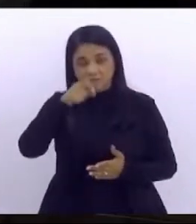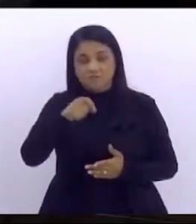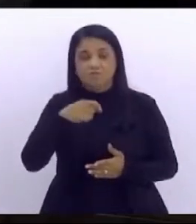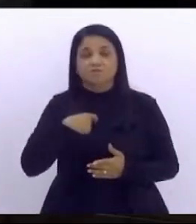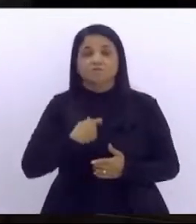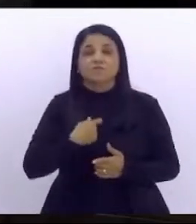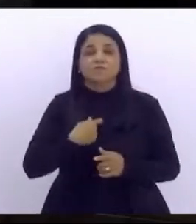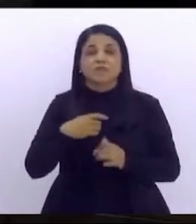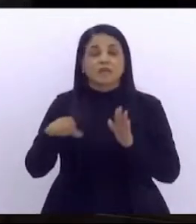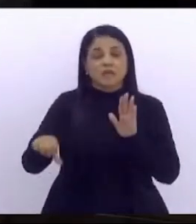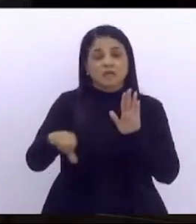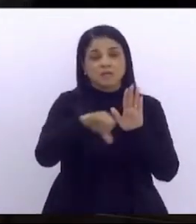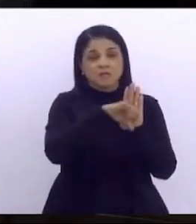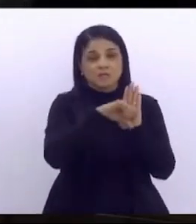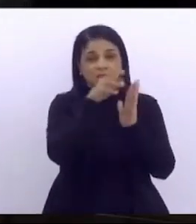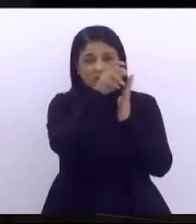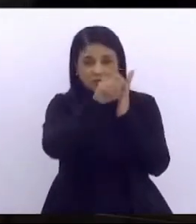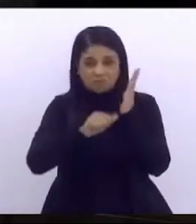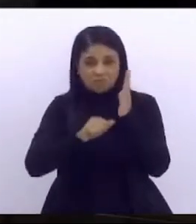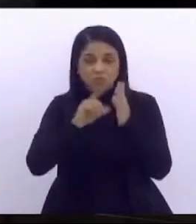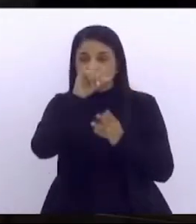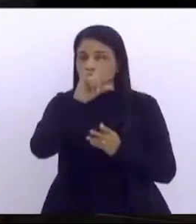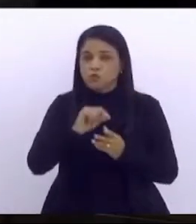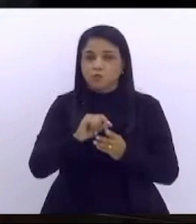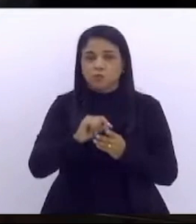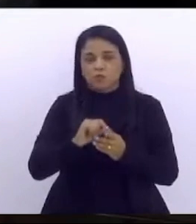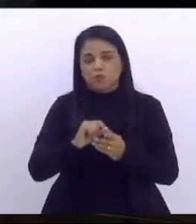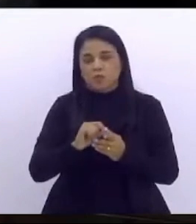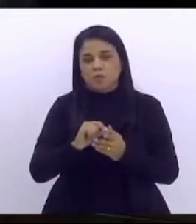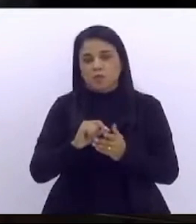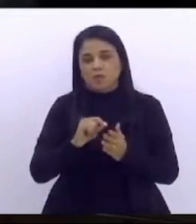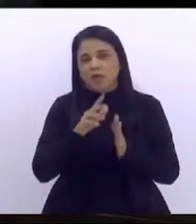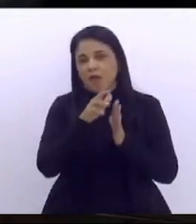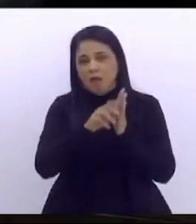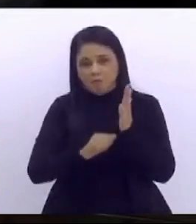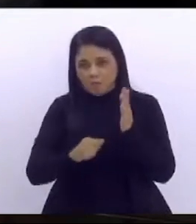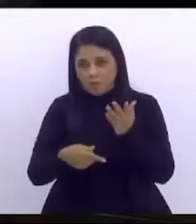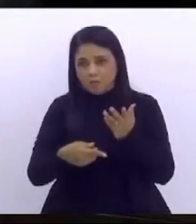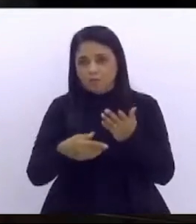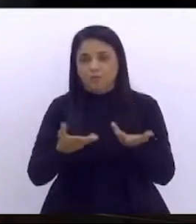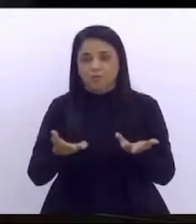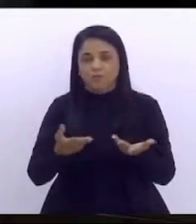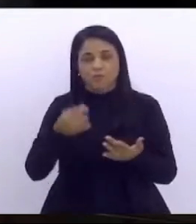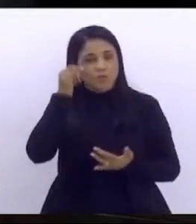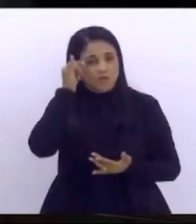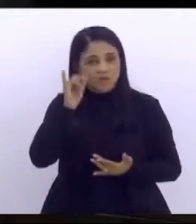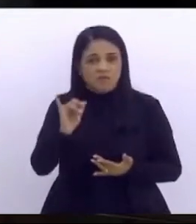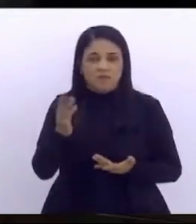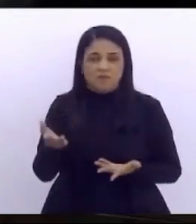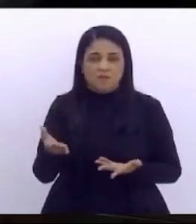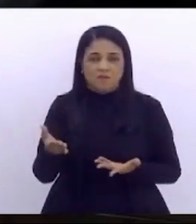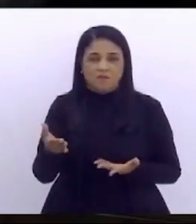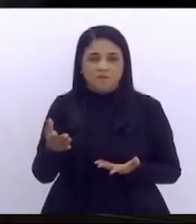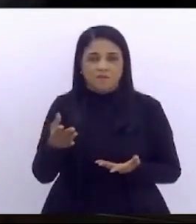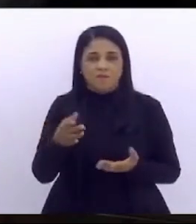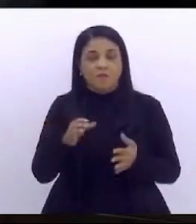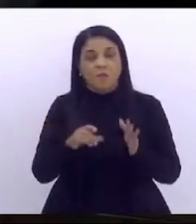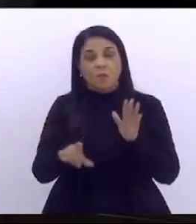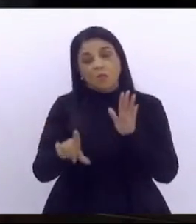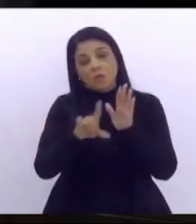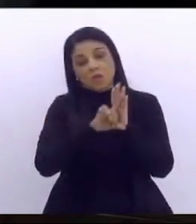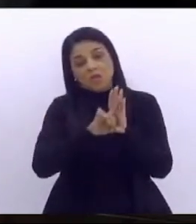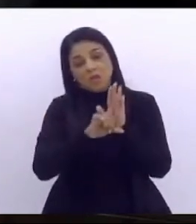a criminalização do aborto não diminui a prática. Criminalizar o aborto não evita abortos. Ou até que legalizar